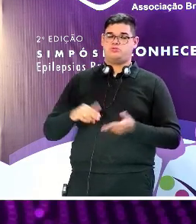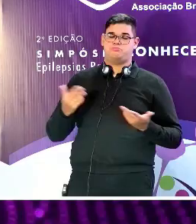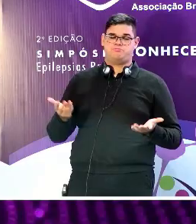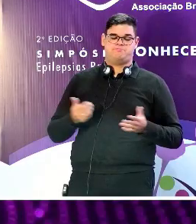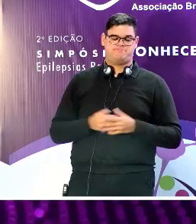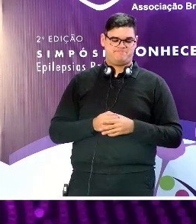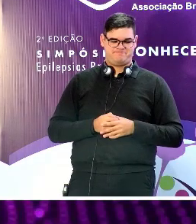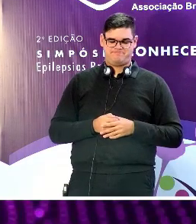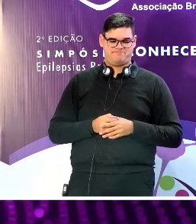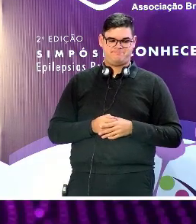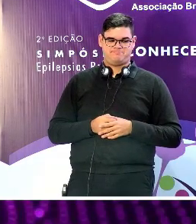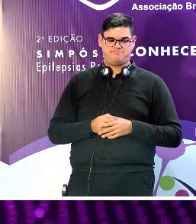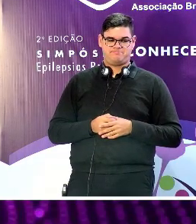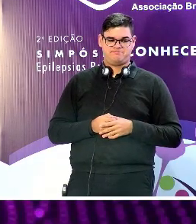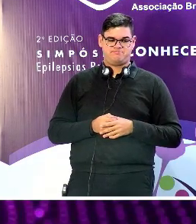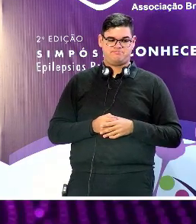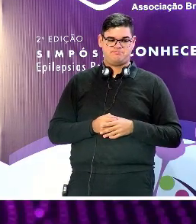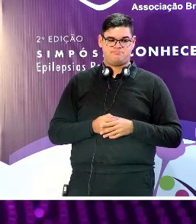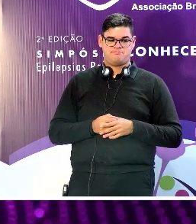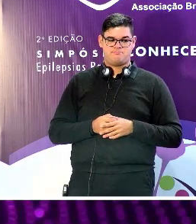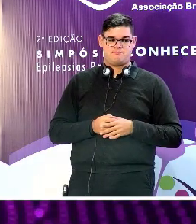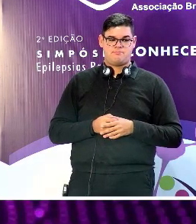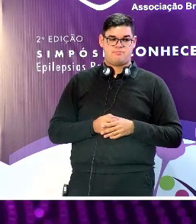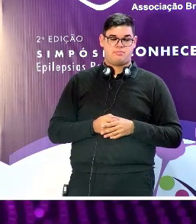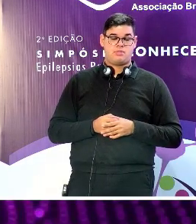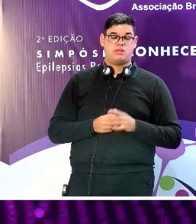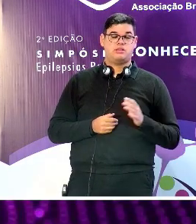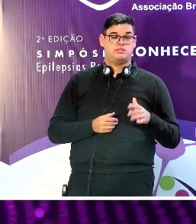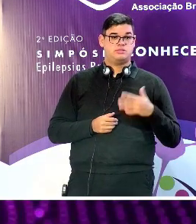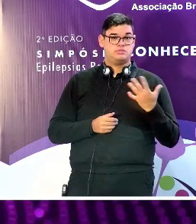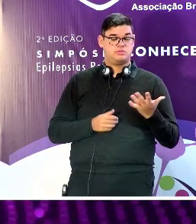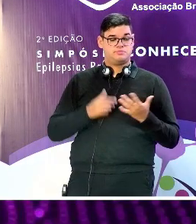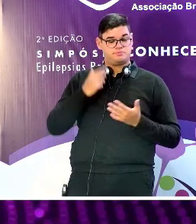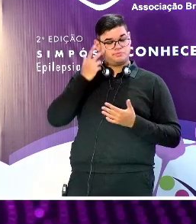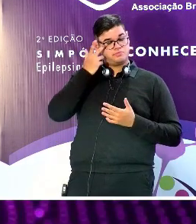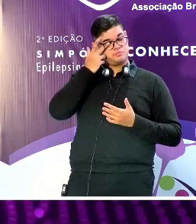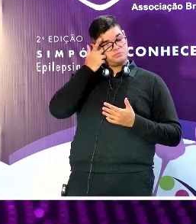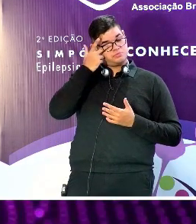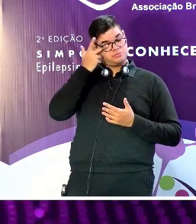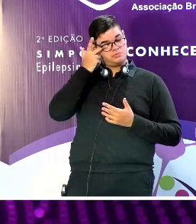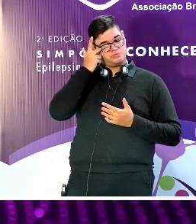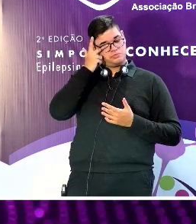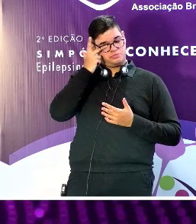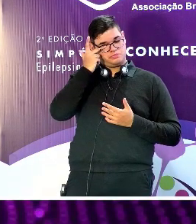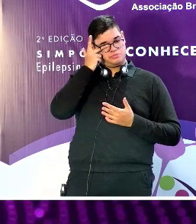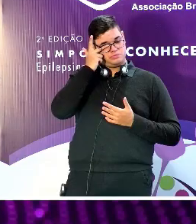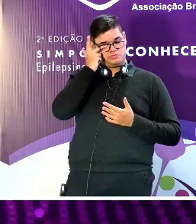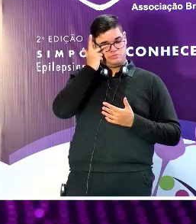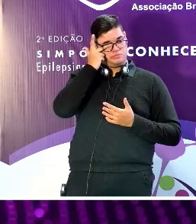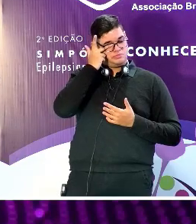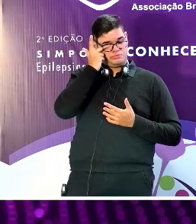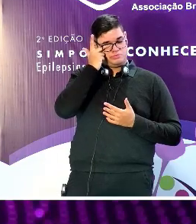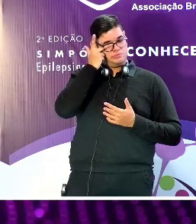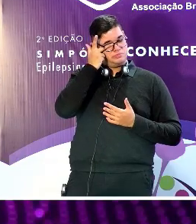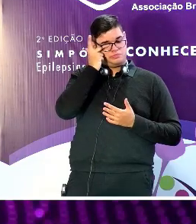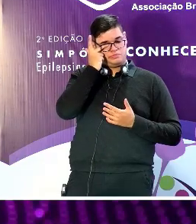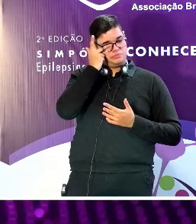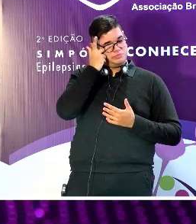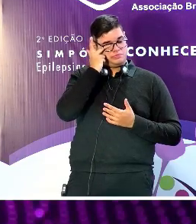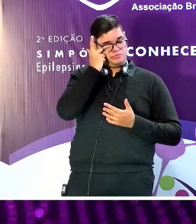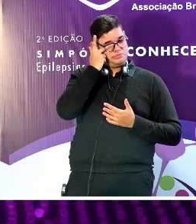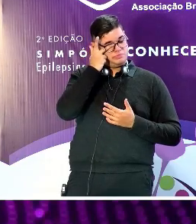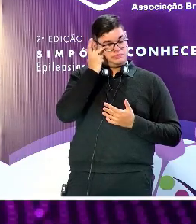Muito bem. Então, a gente foi. Então, para quem aqui, né, não conhece muito bem essa parte, a gente, ali